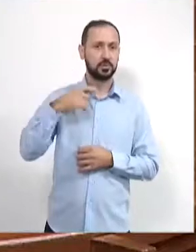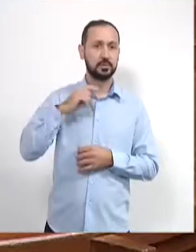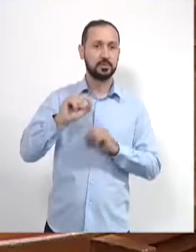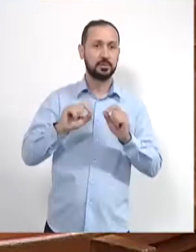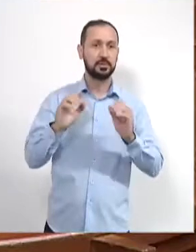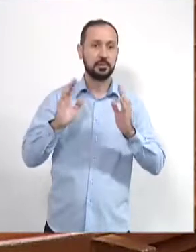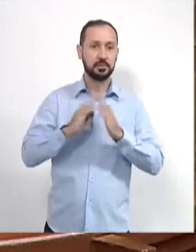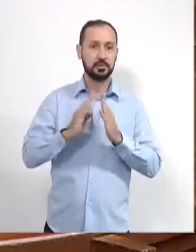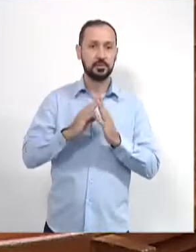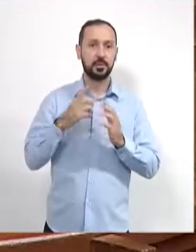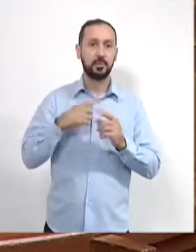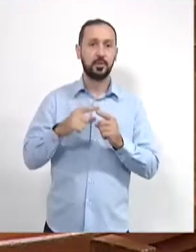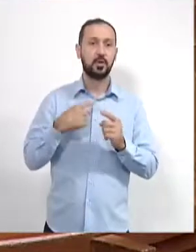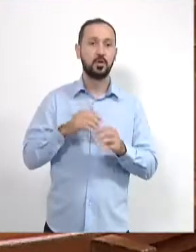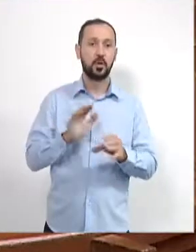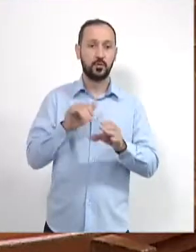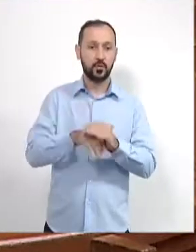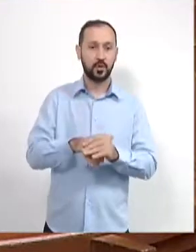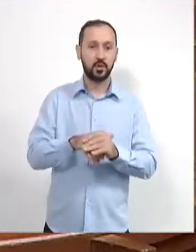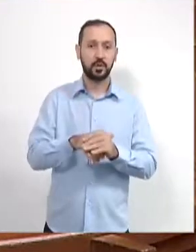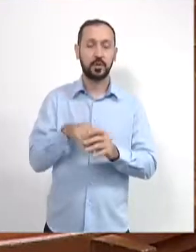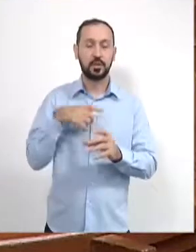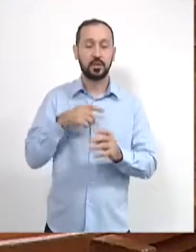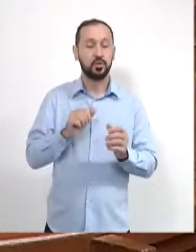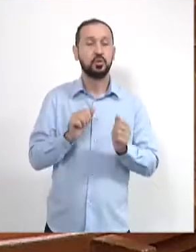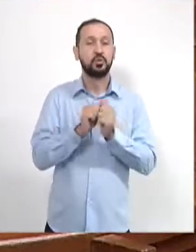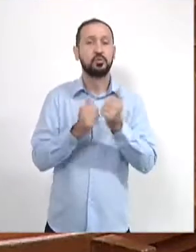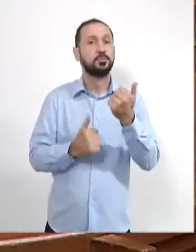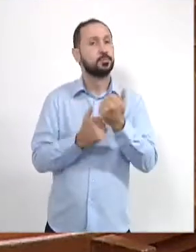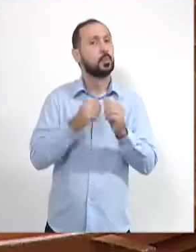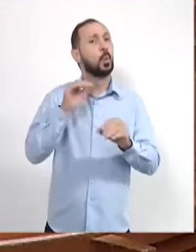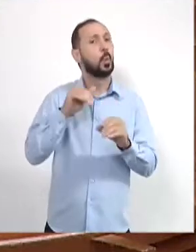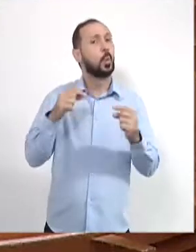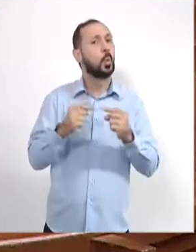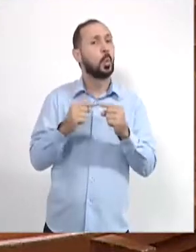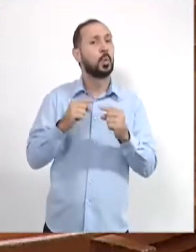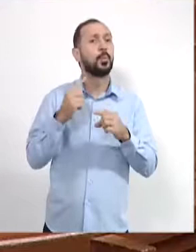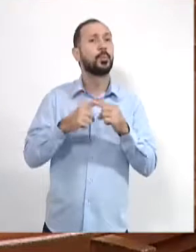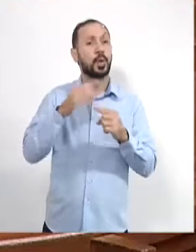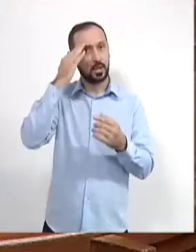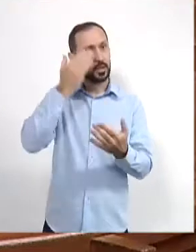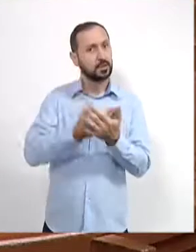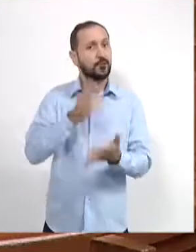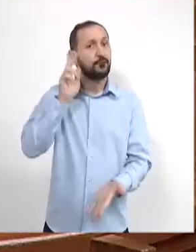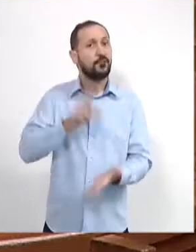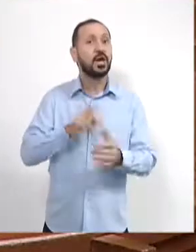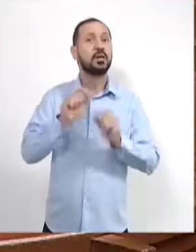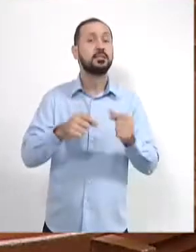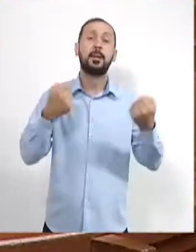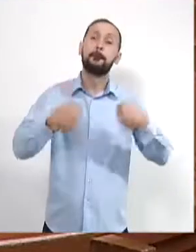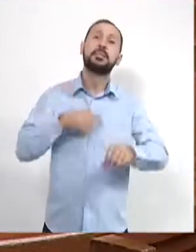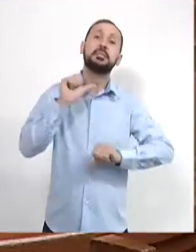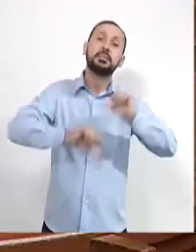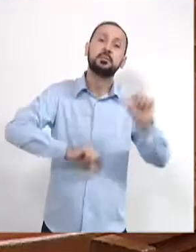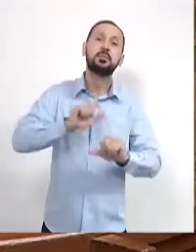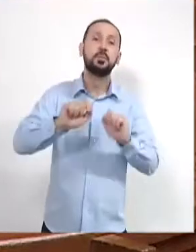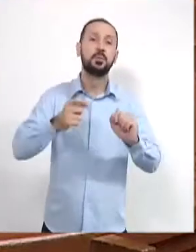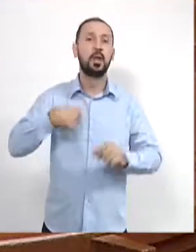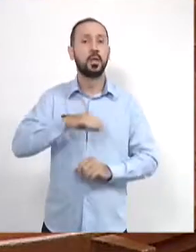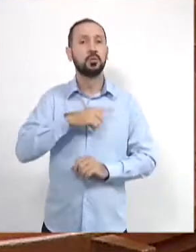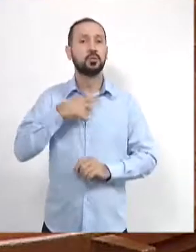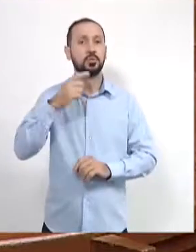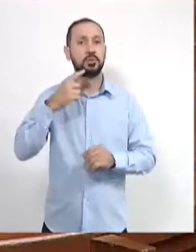casa, fui um dos que votei favorável, porque a gente acredita piamente que nós precisamos mudar a